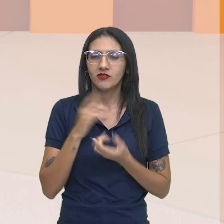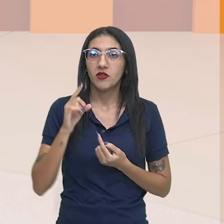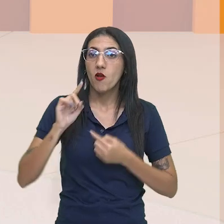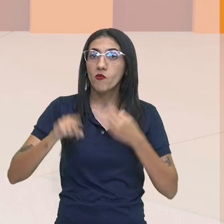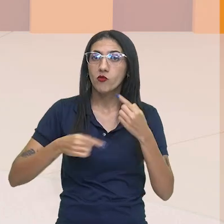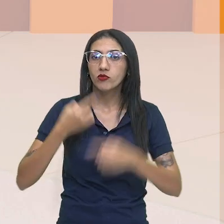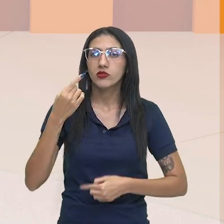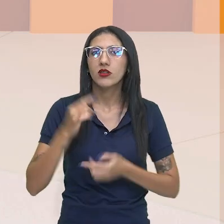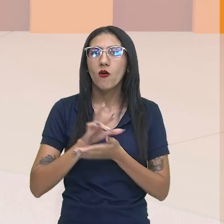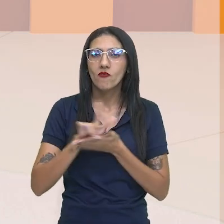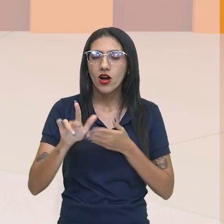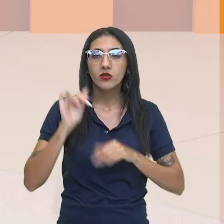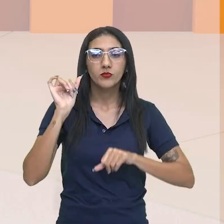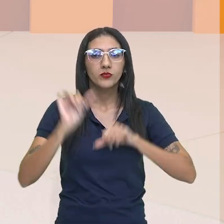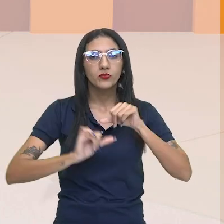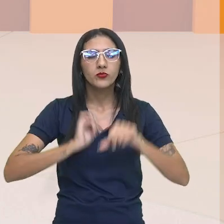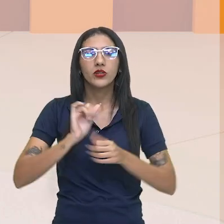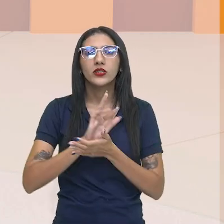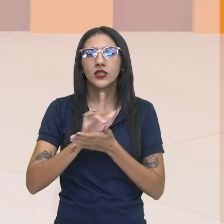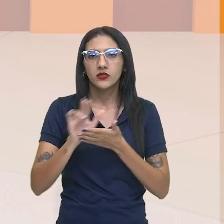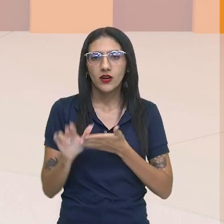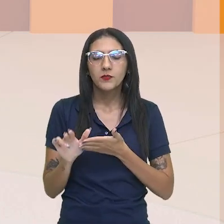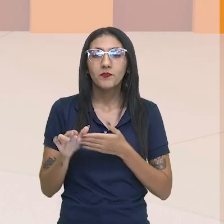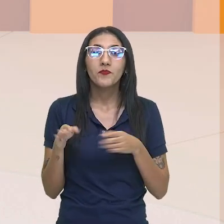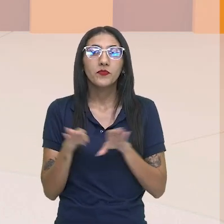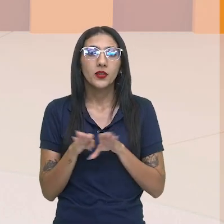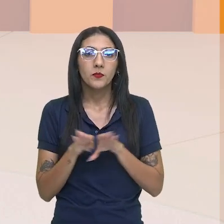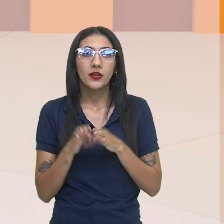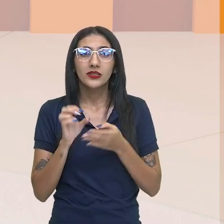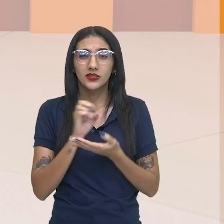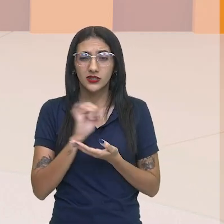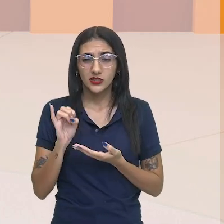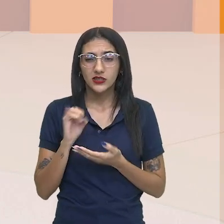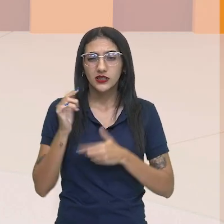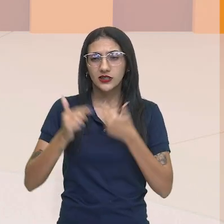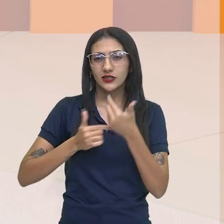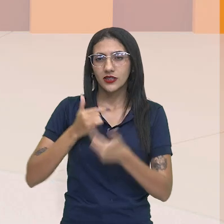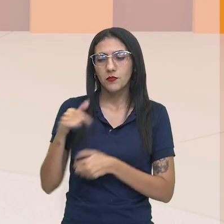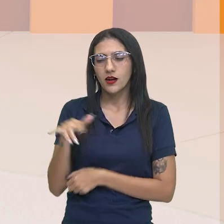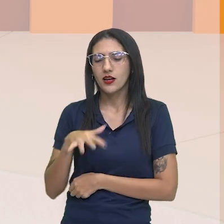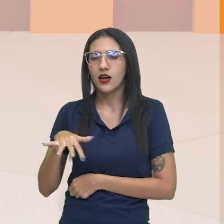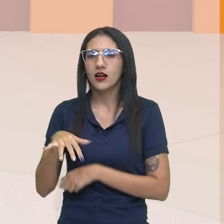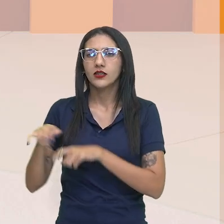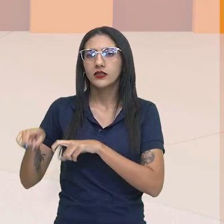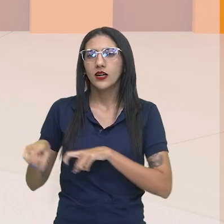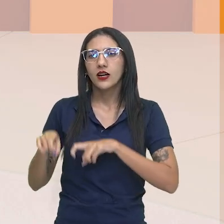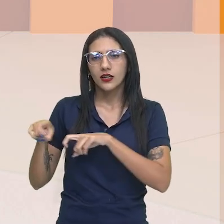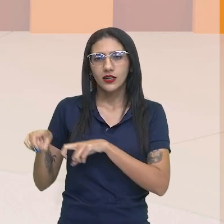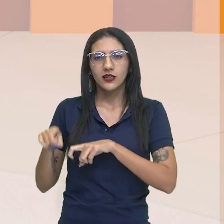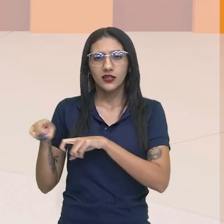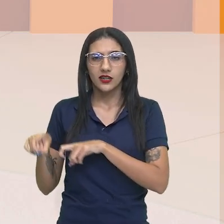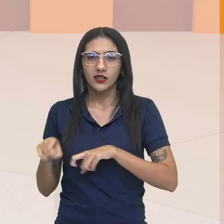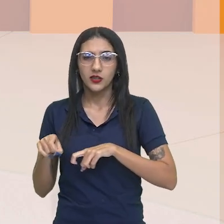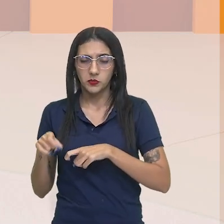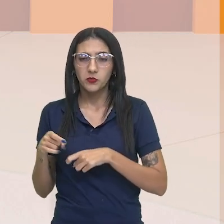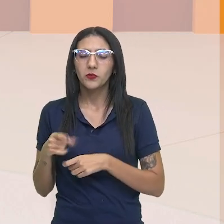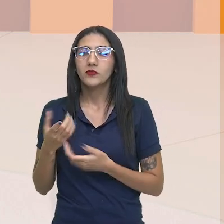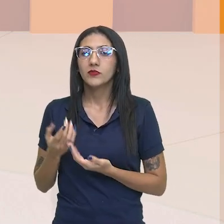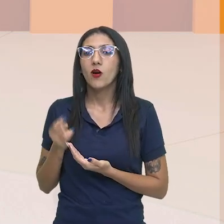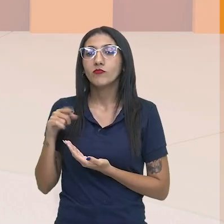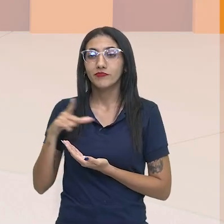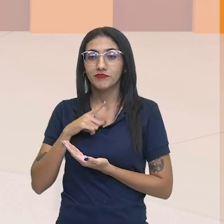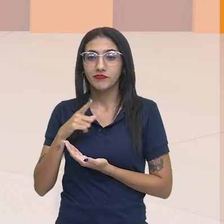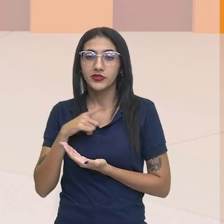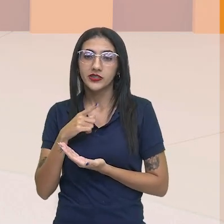né? Uma série de mudanças, e mesmo assim quem trabalha no campo, na sua grande maioria, né, o trabalho legalizado, tem